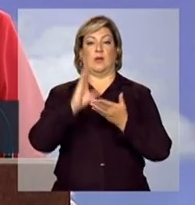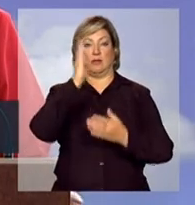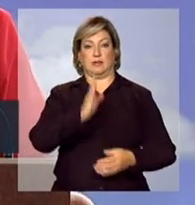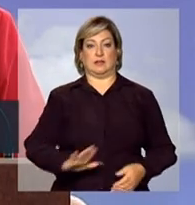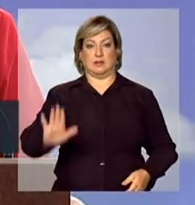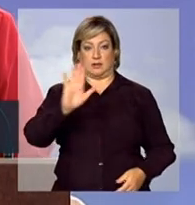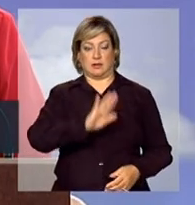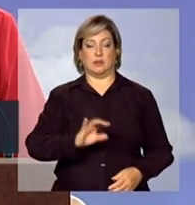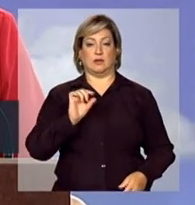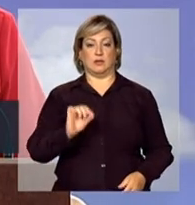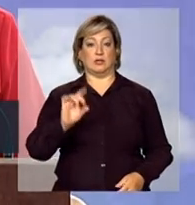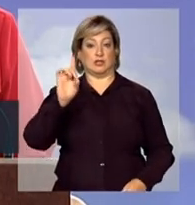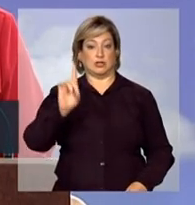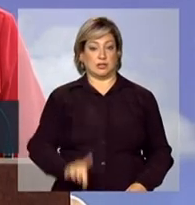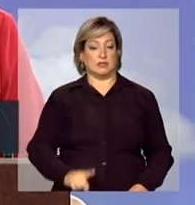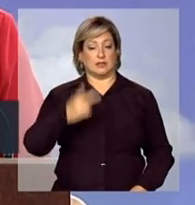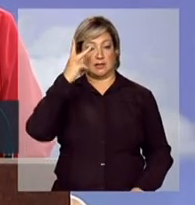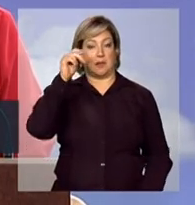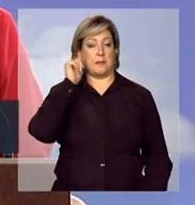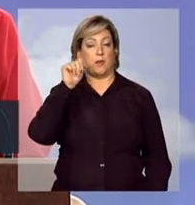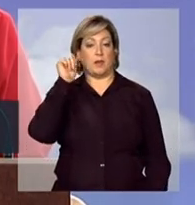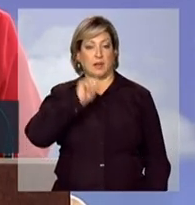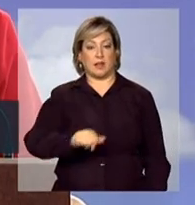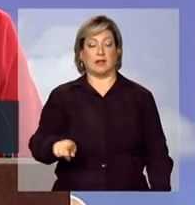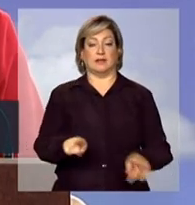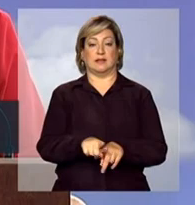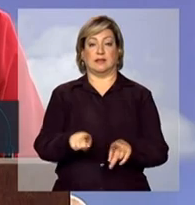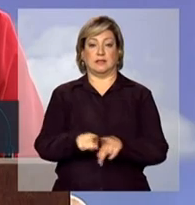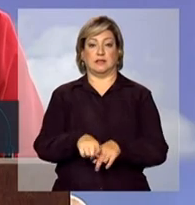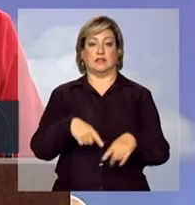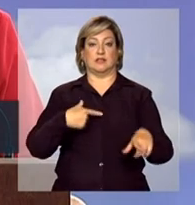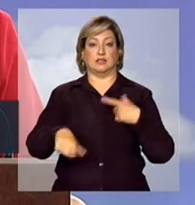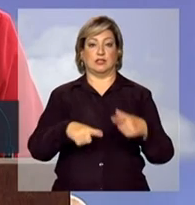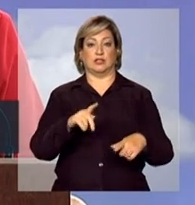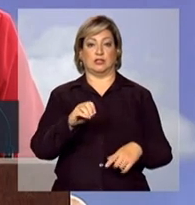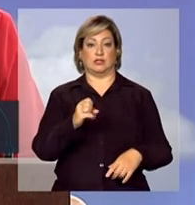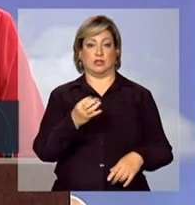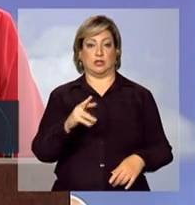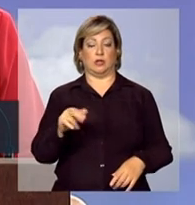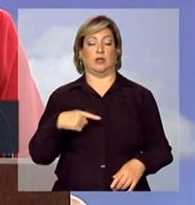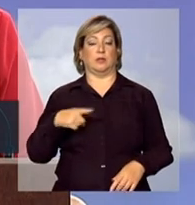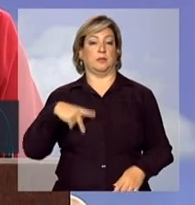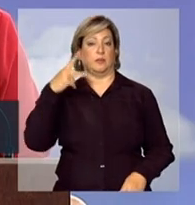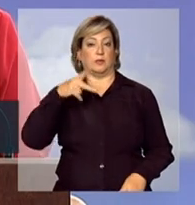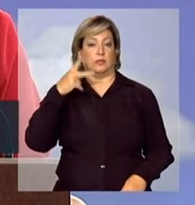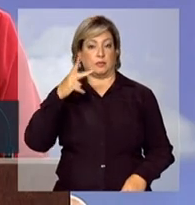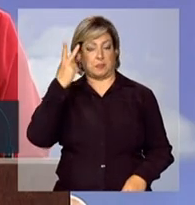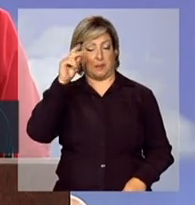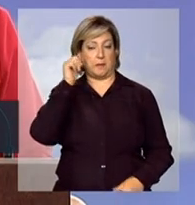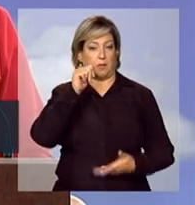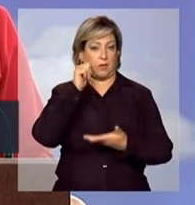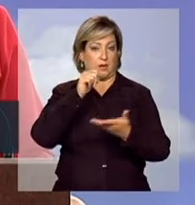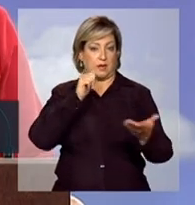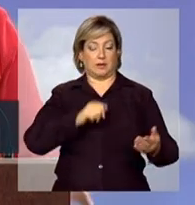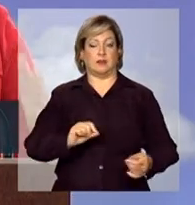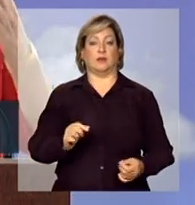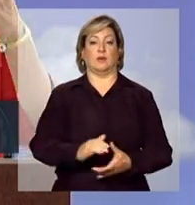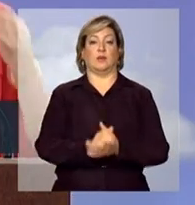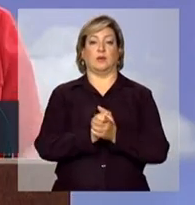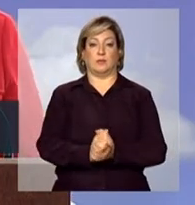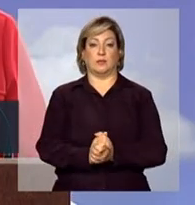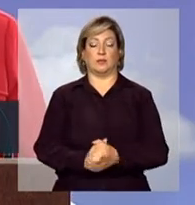Nacional de direitos da mulher e gestora dos organismos de políticas para as mulheres